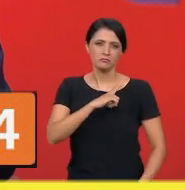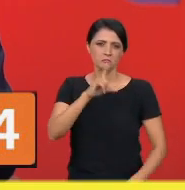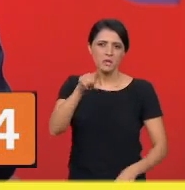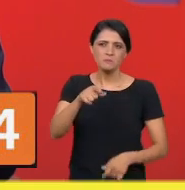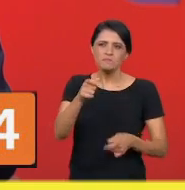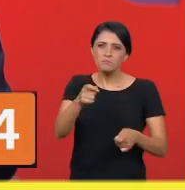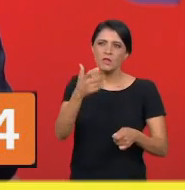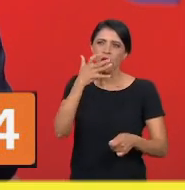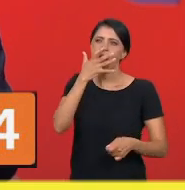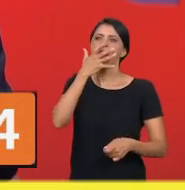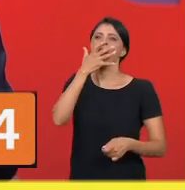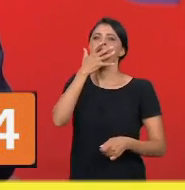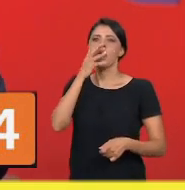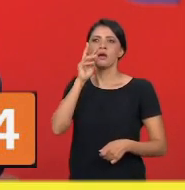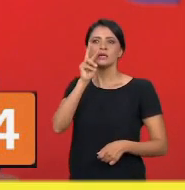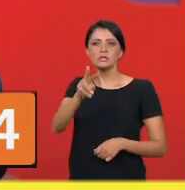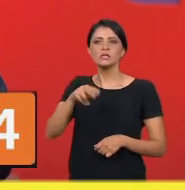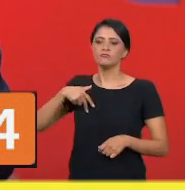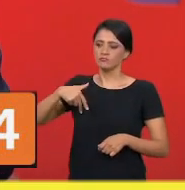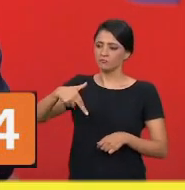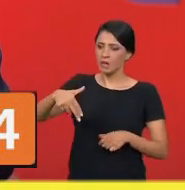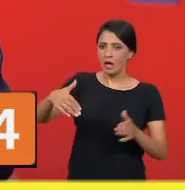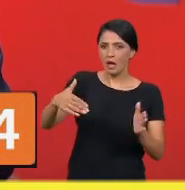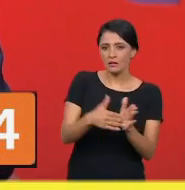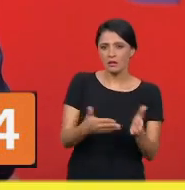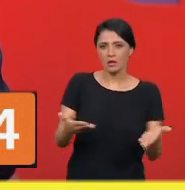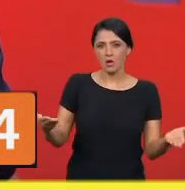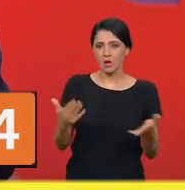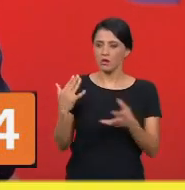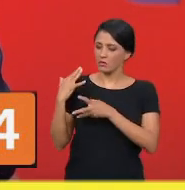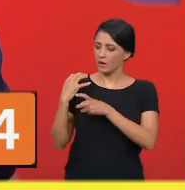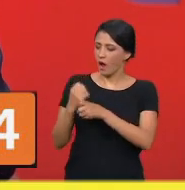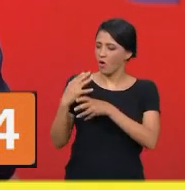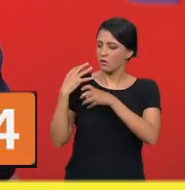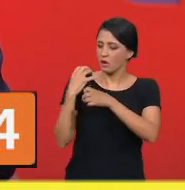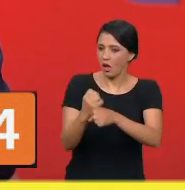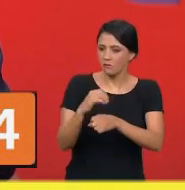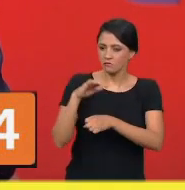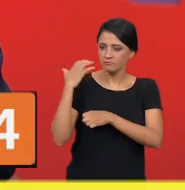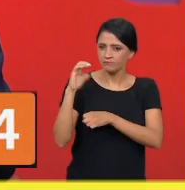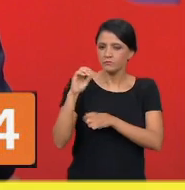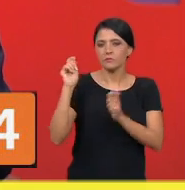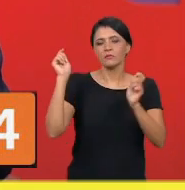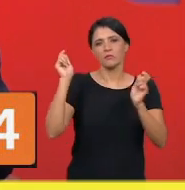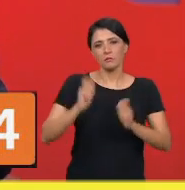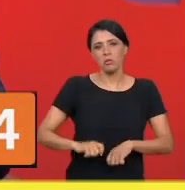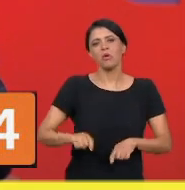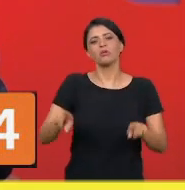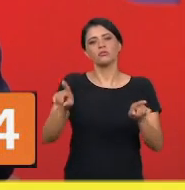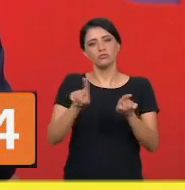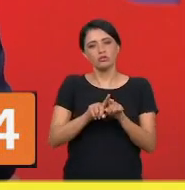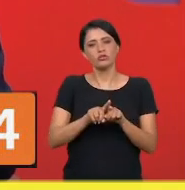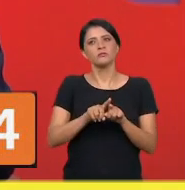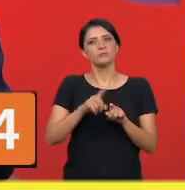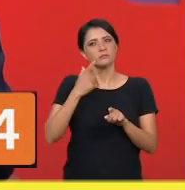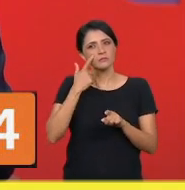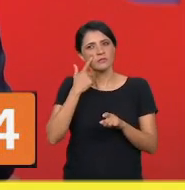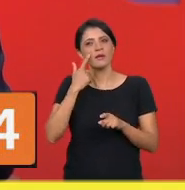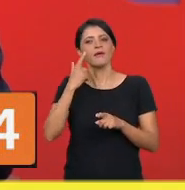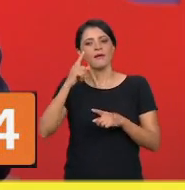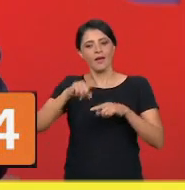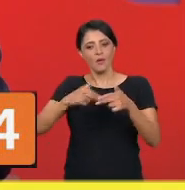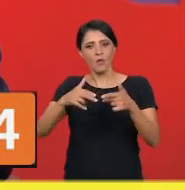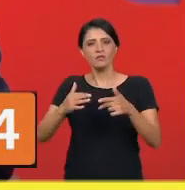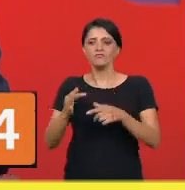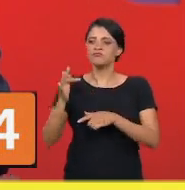de você, olha, se caminhamos até aqui com esses cálculos e com essa ciência, a gente pode intuir que a coisa está indo para tal